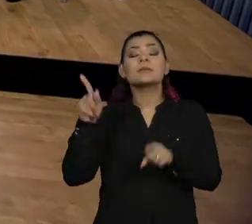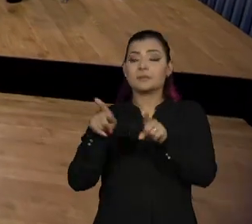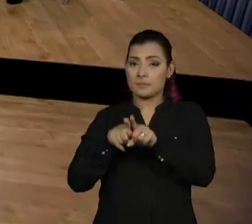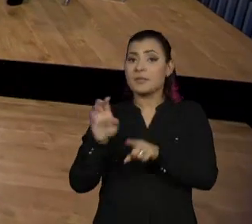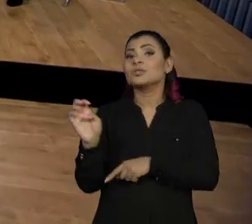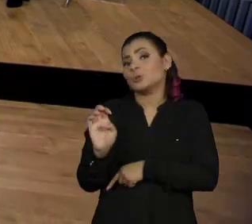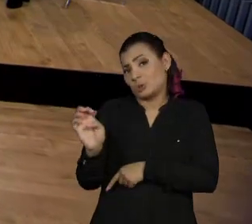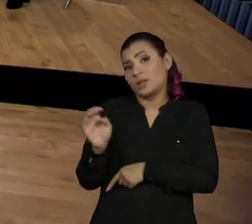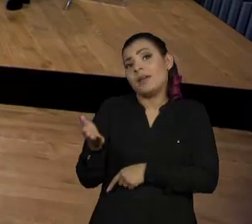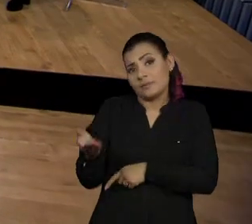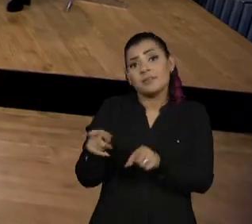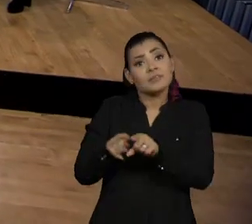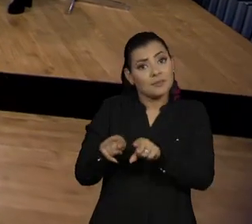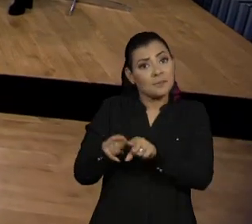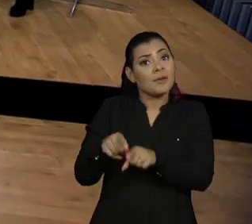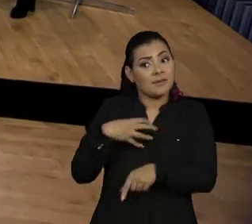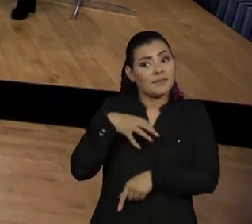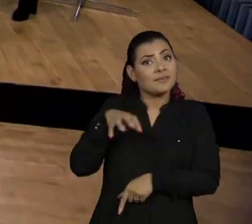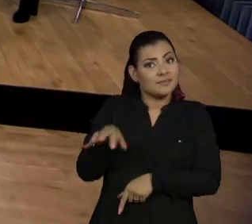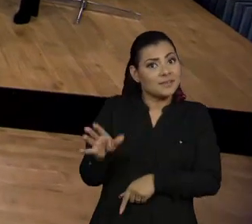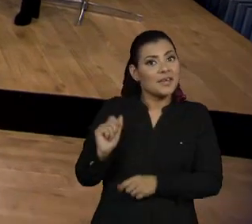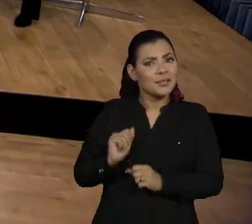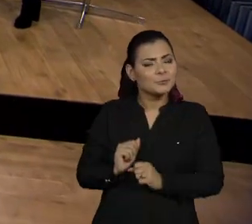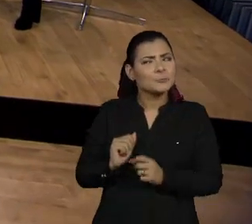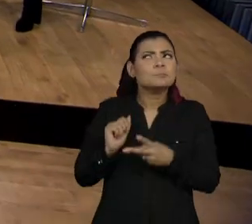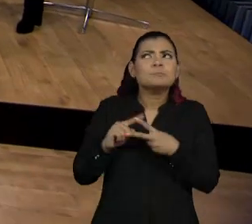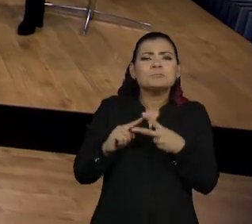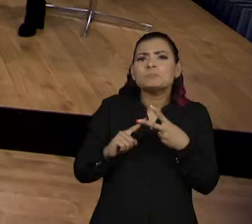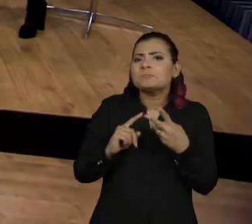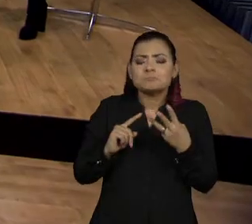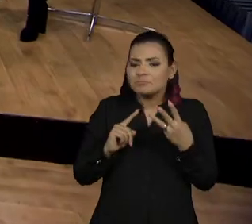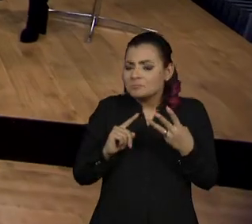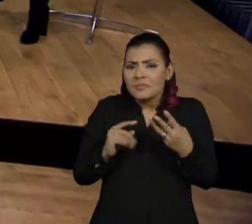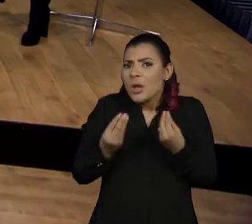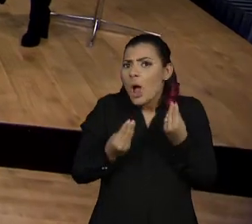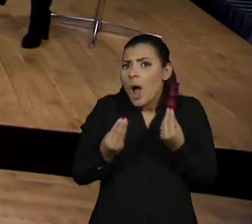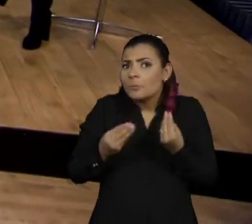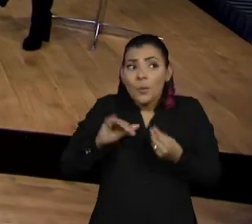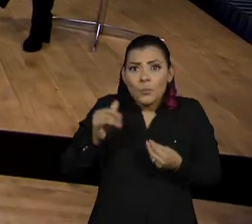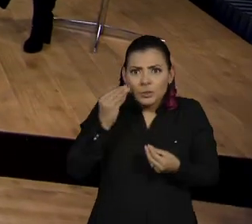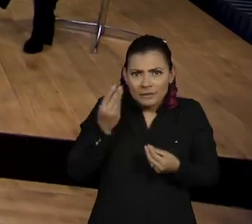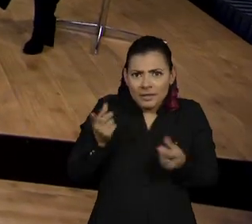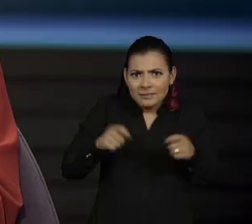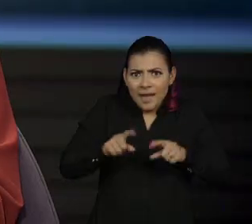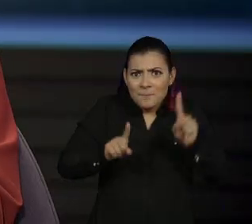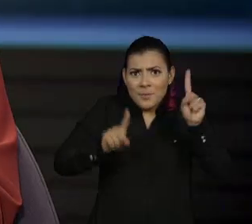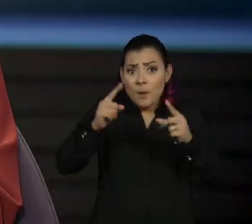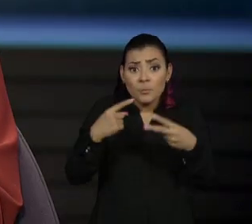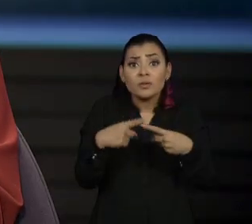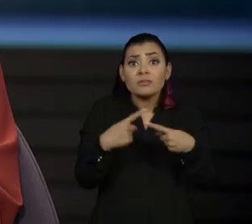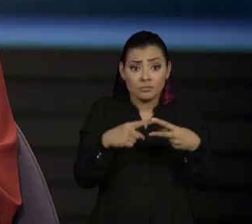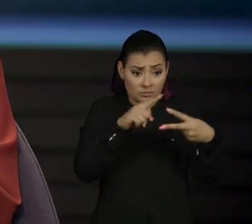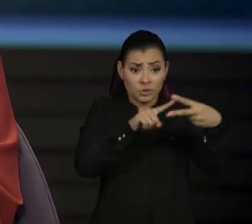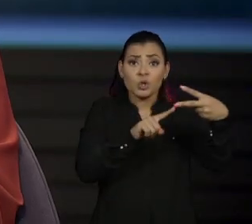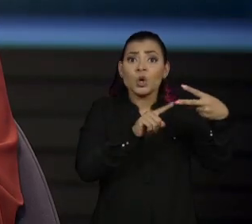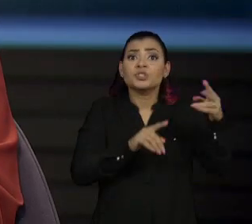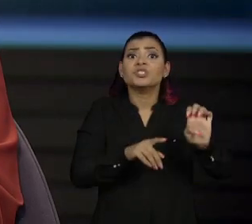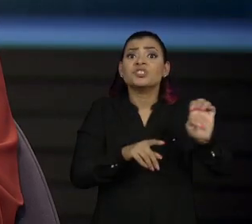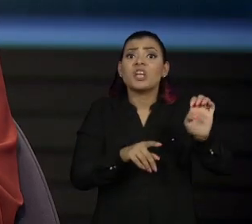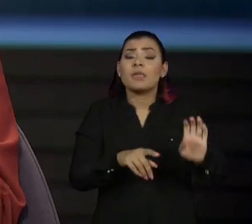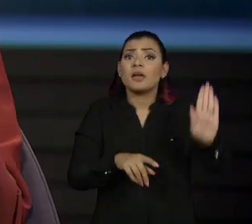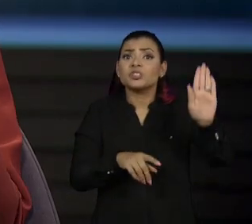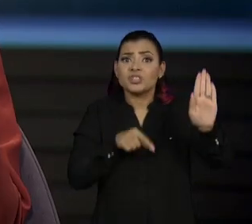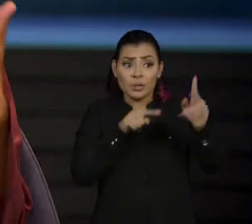da esquerda, também está nesse patamar acima. Qual é o espaço que ele tem para crescer, tendo dois outros candidatos no campo